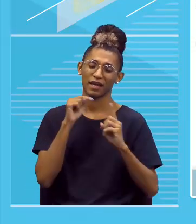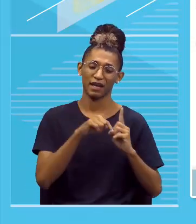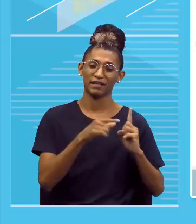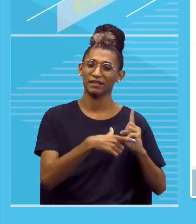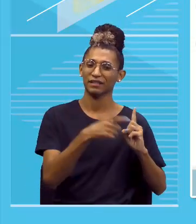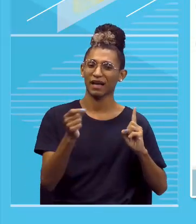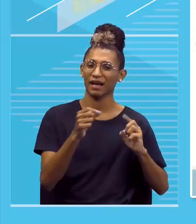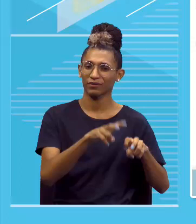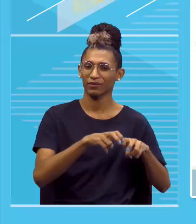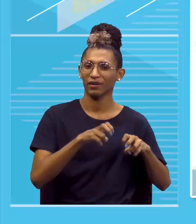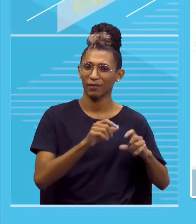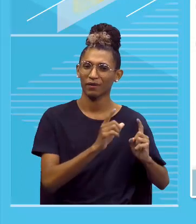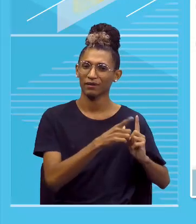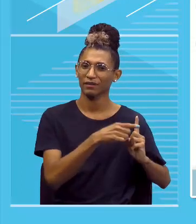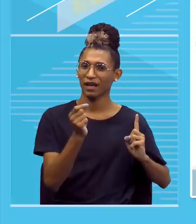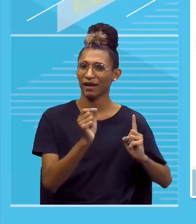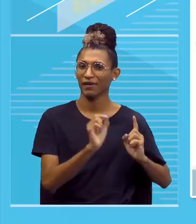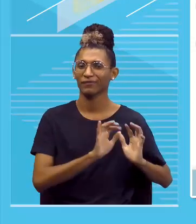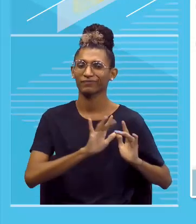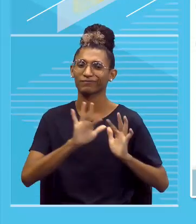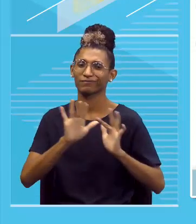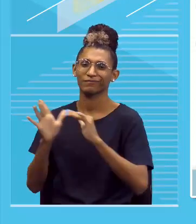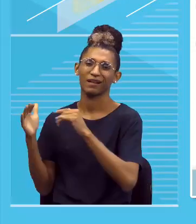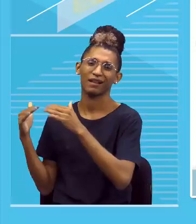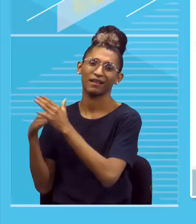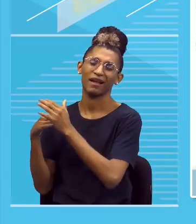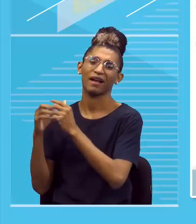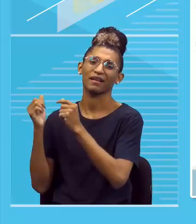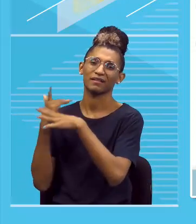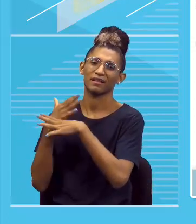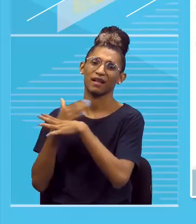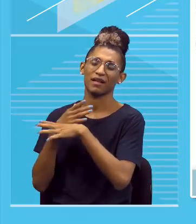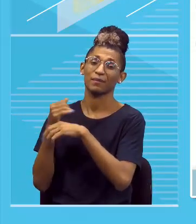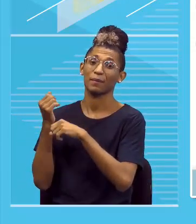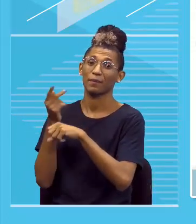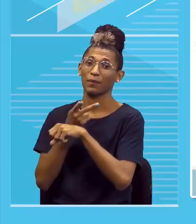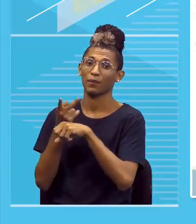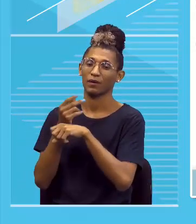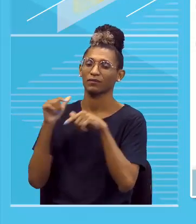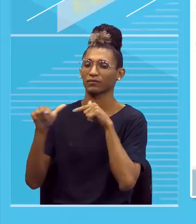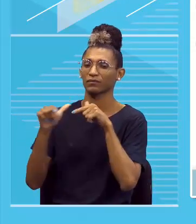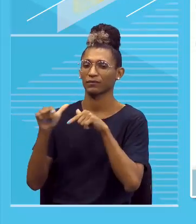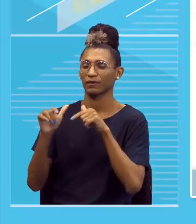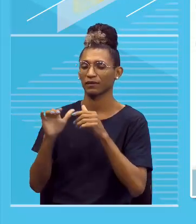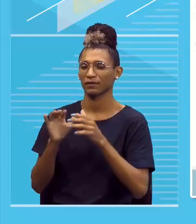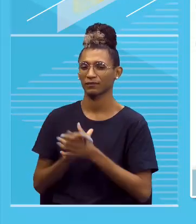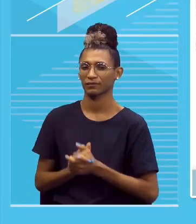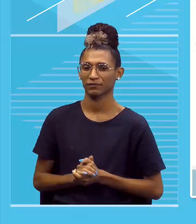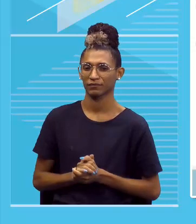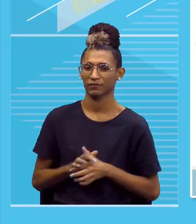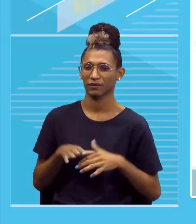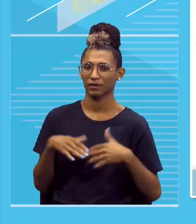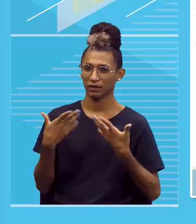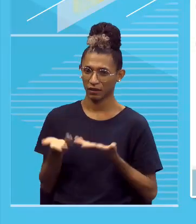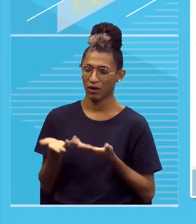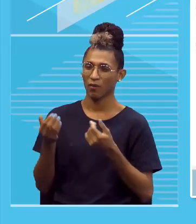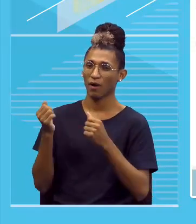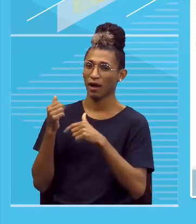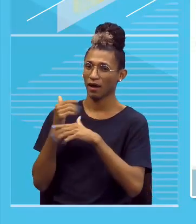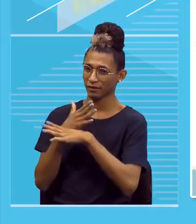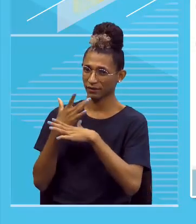aí as nossas cidades vão rapidamente recebi